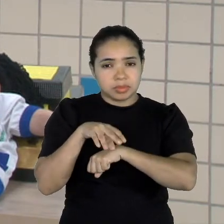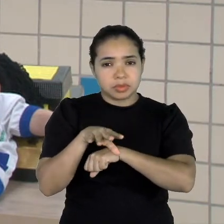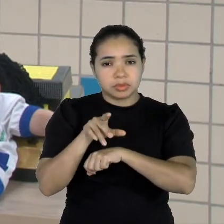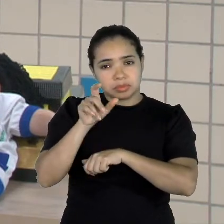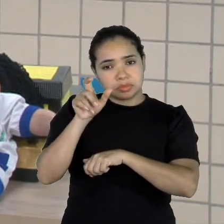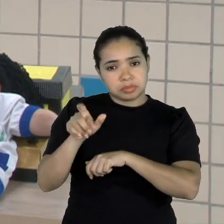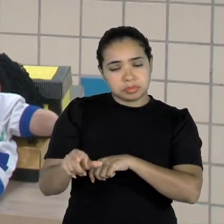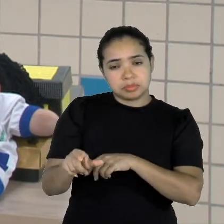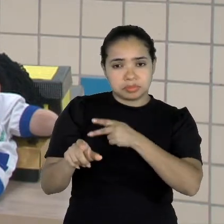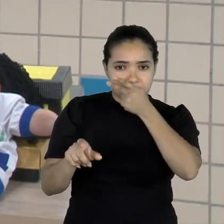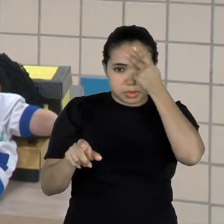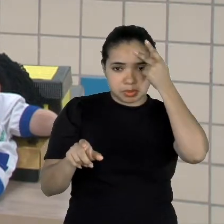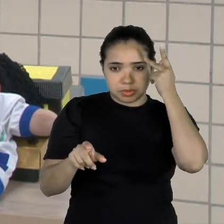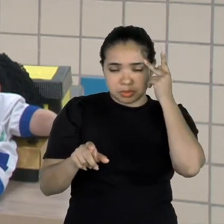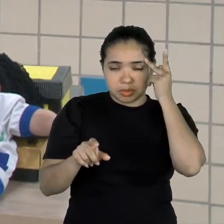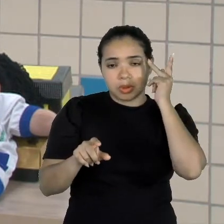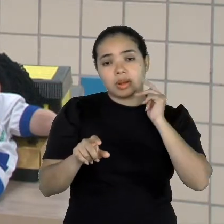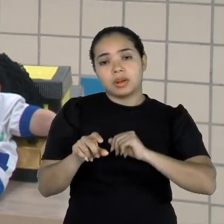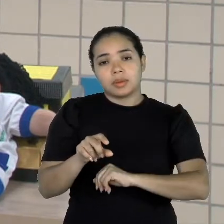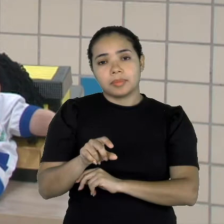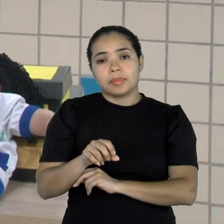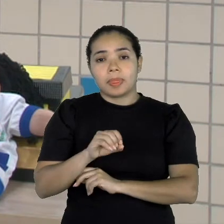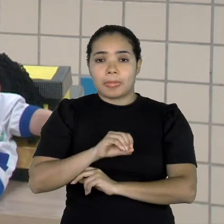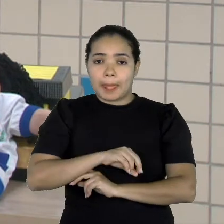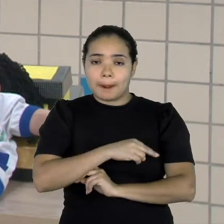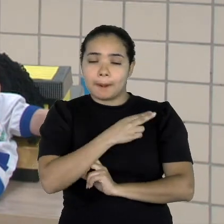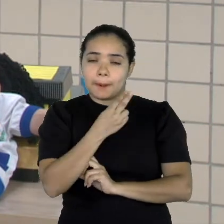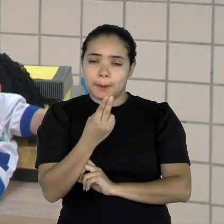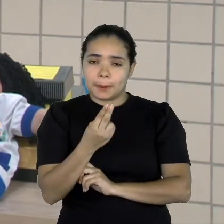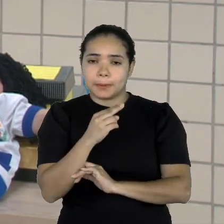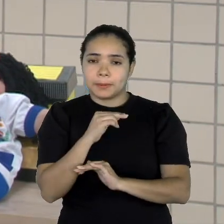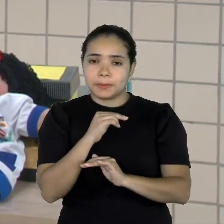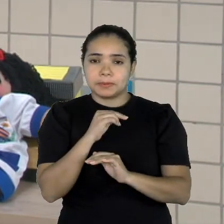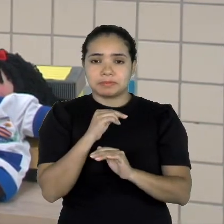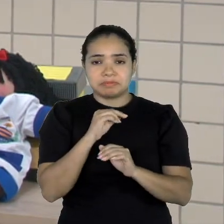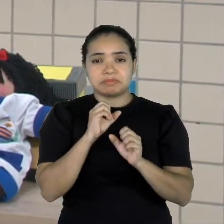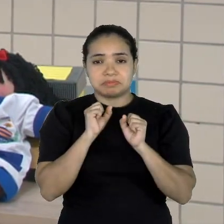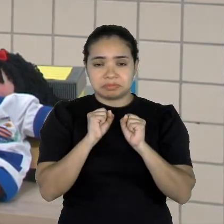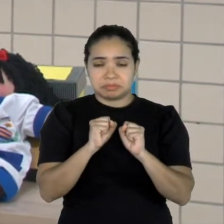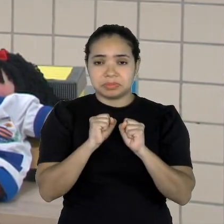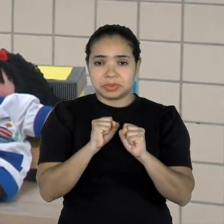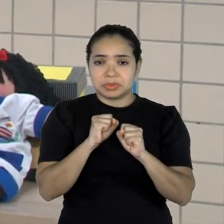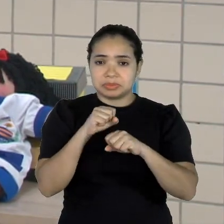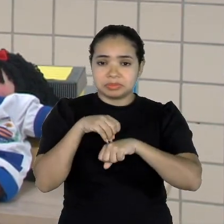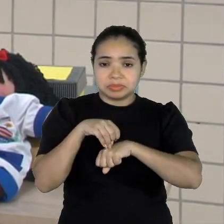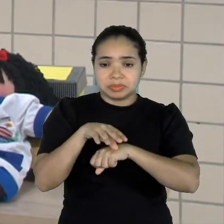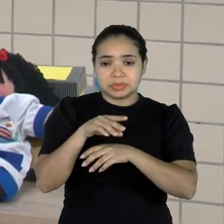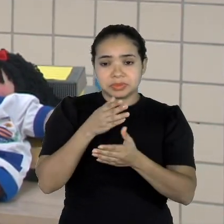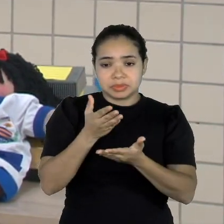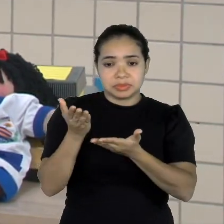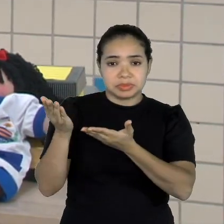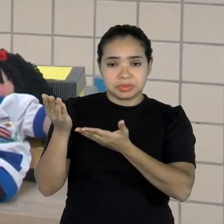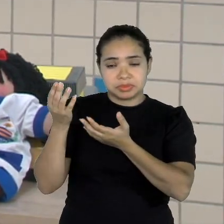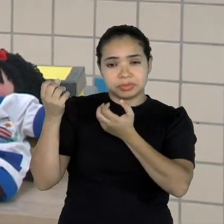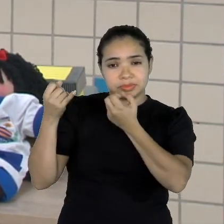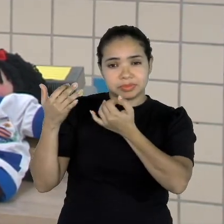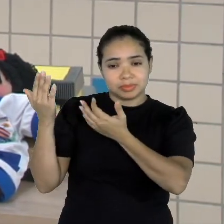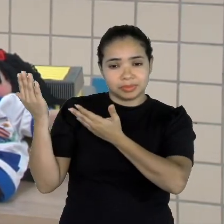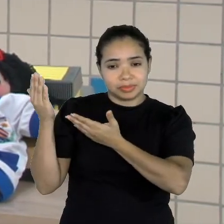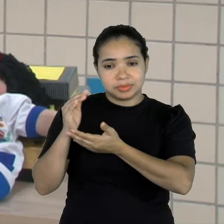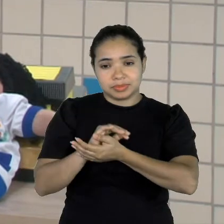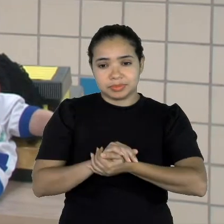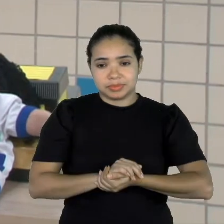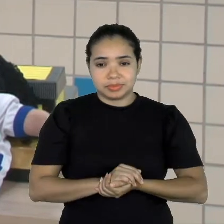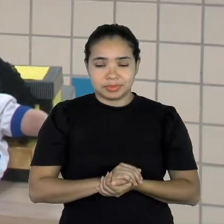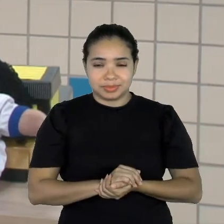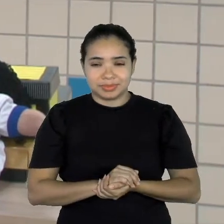ou que pode estar vinculado também nos meios de comunicação, certo? O último relato, olha só, esse eu achei,